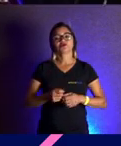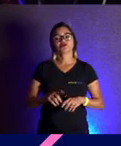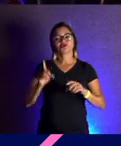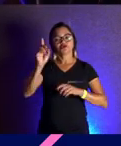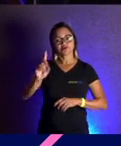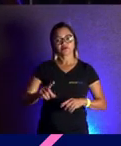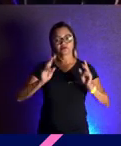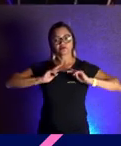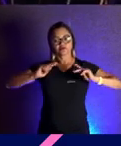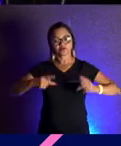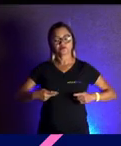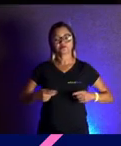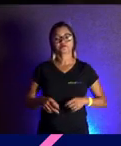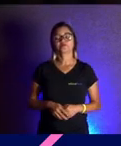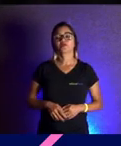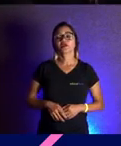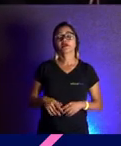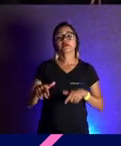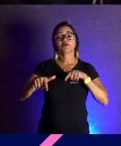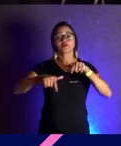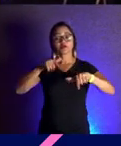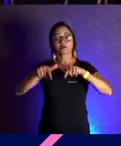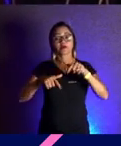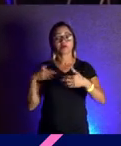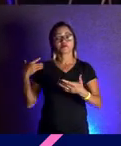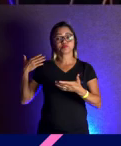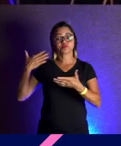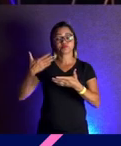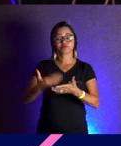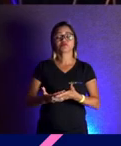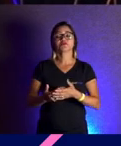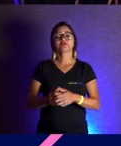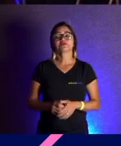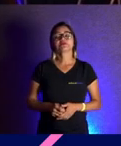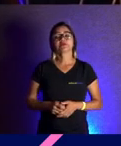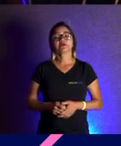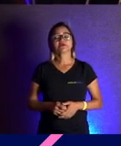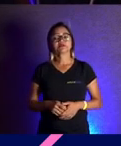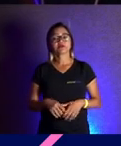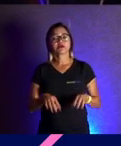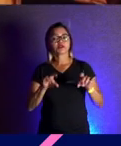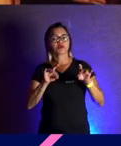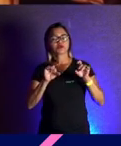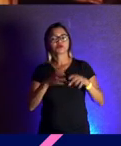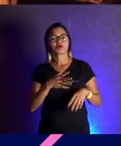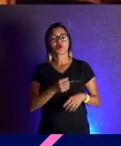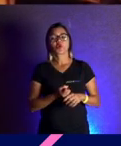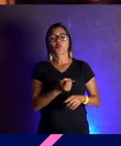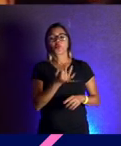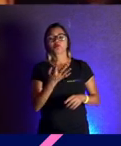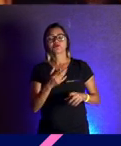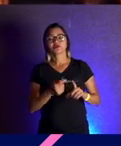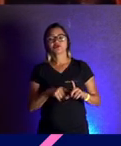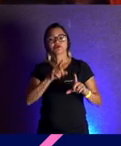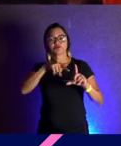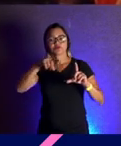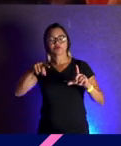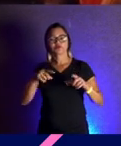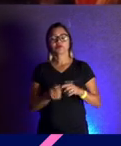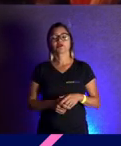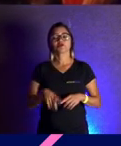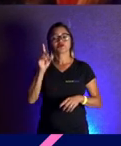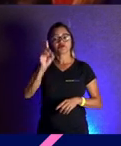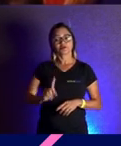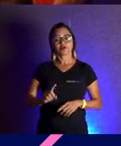humanos. E o Patrícia tem um trabalho pioneiro na área de métodos quantitativos, aplicado na área dos direitos